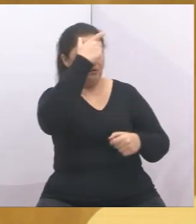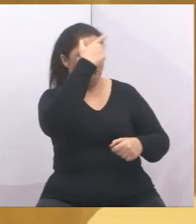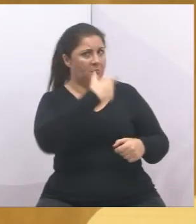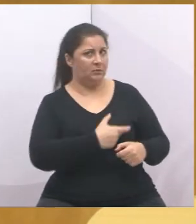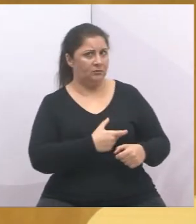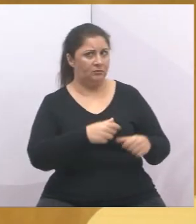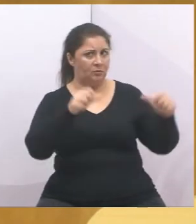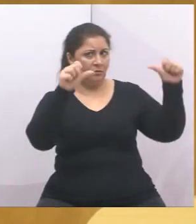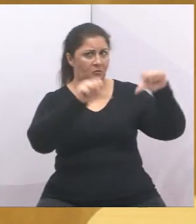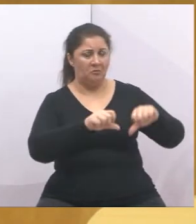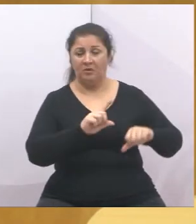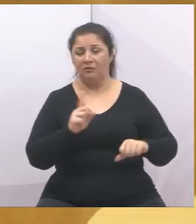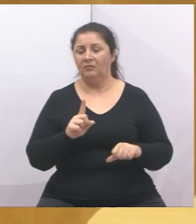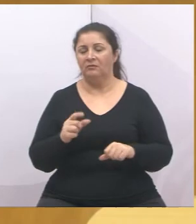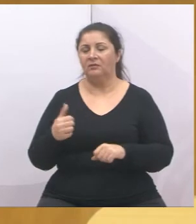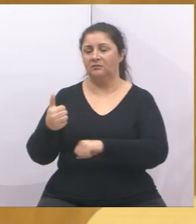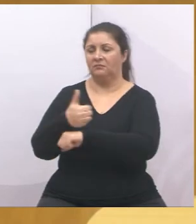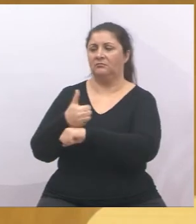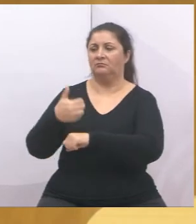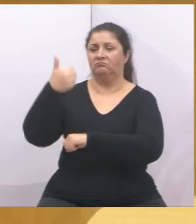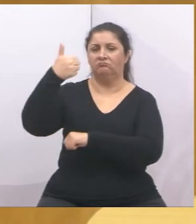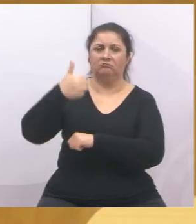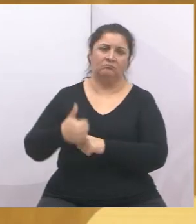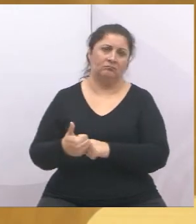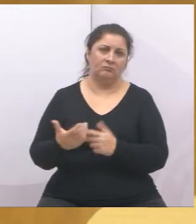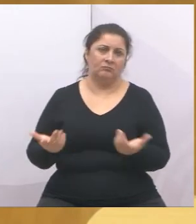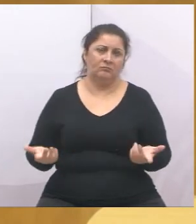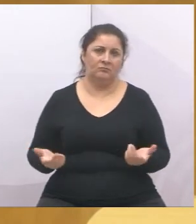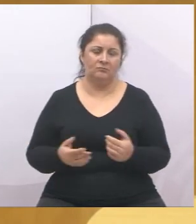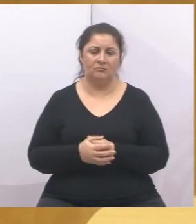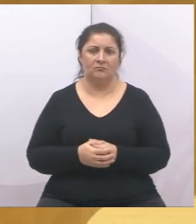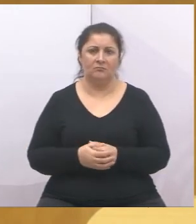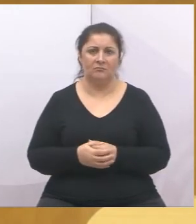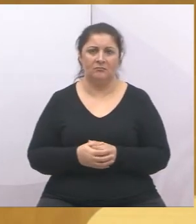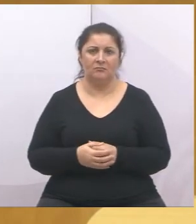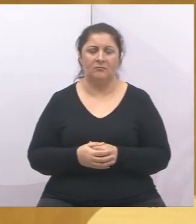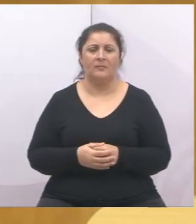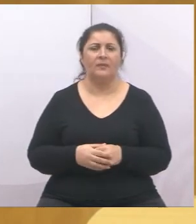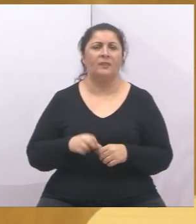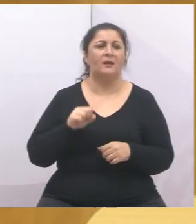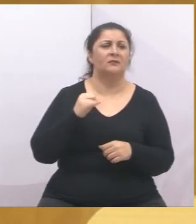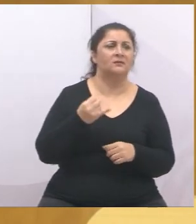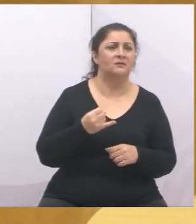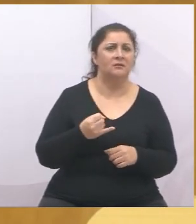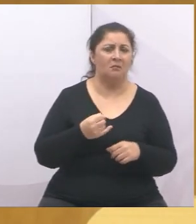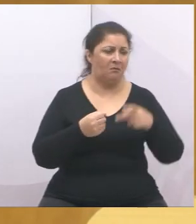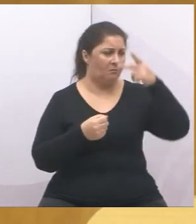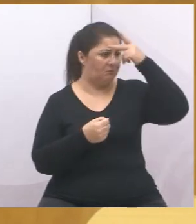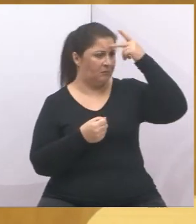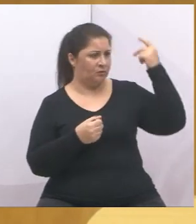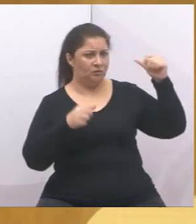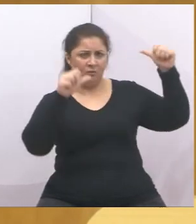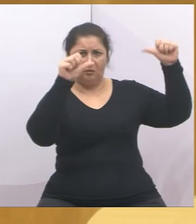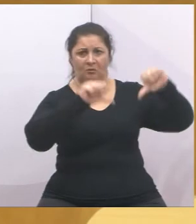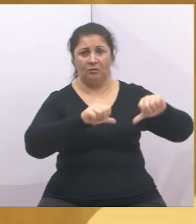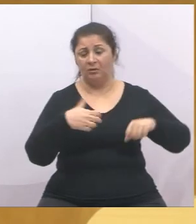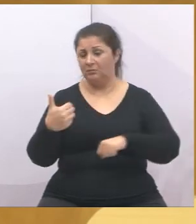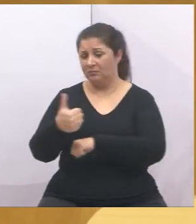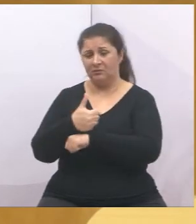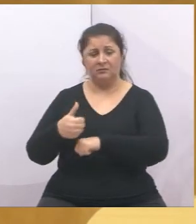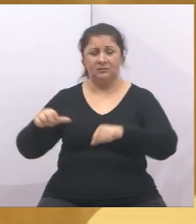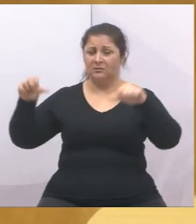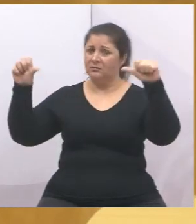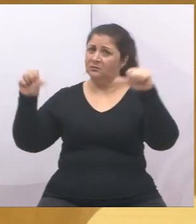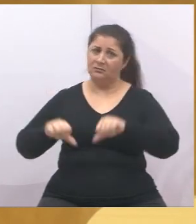um bom médico. Se ele não for um bom ser humano, ele não será um bom advogado. Se ele não for um bom ser humano, ele não será um